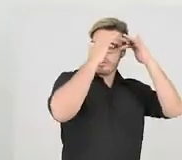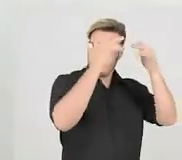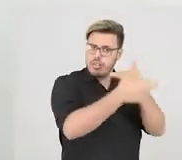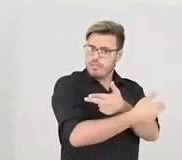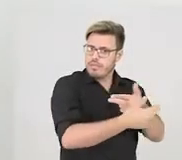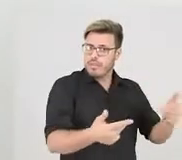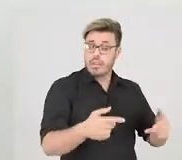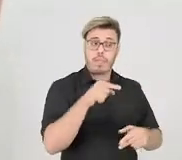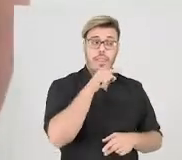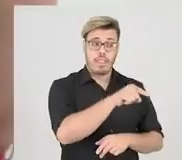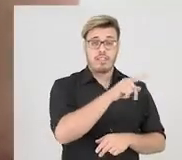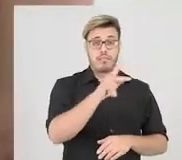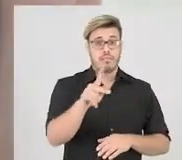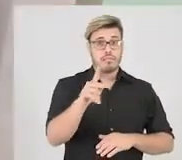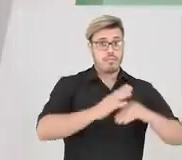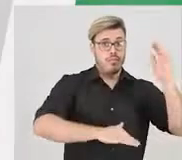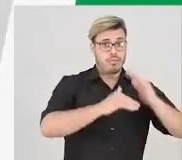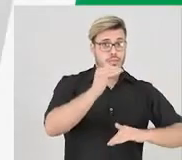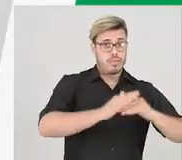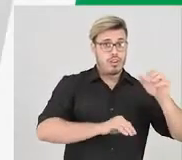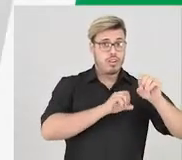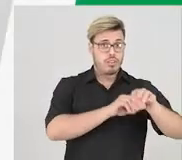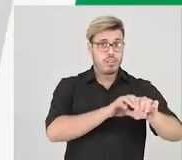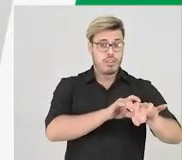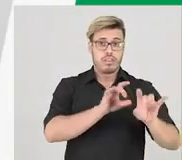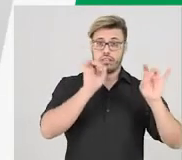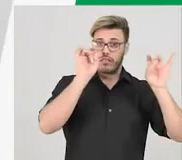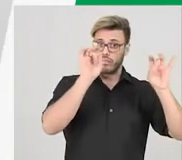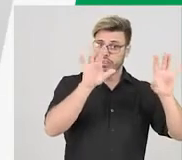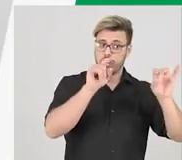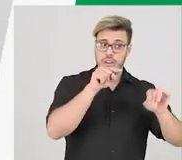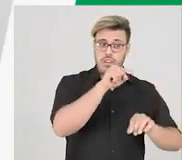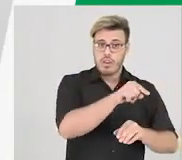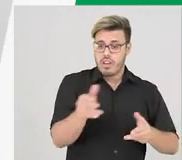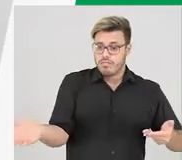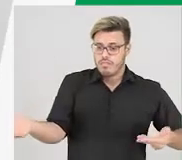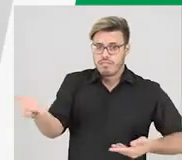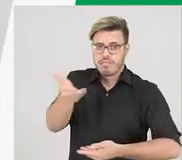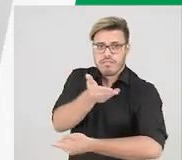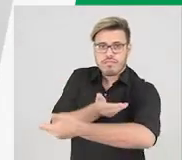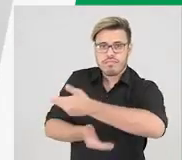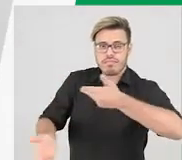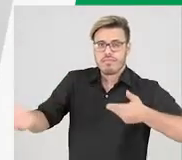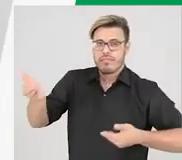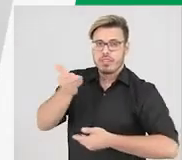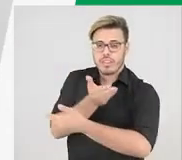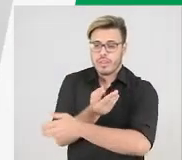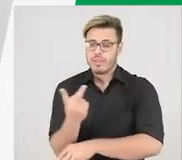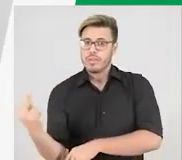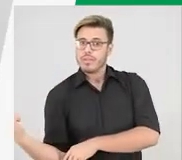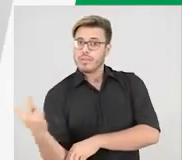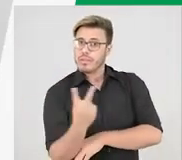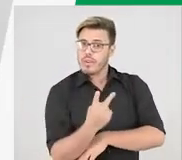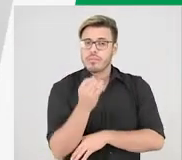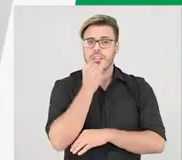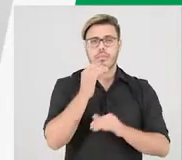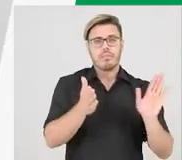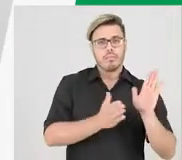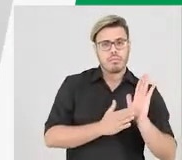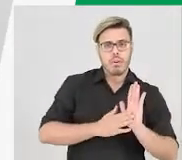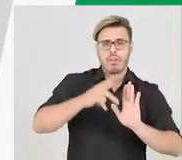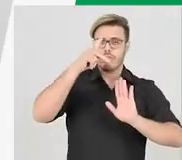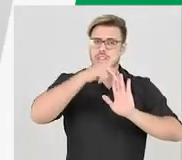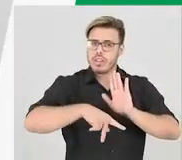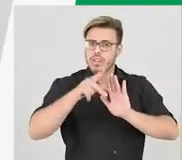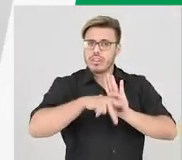esse professor da educação especial, então, ele contribui com propostas e opções metodológicas, planejando estratégias